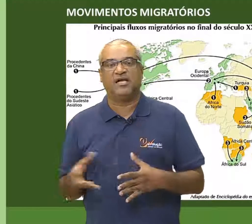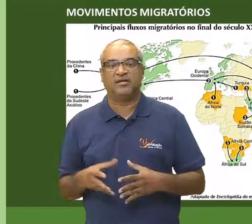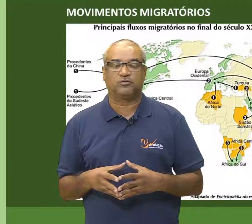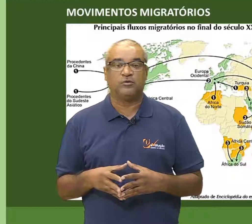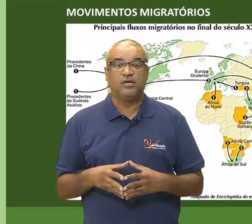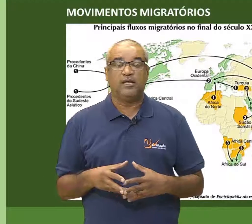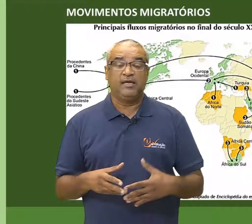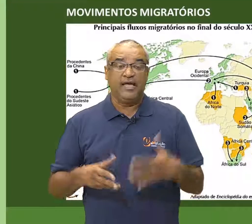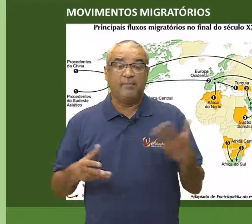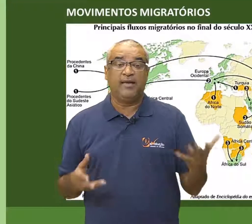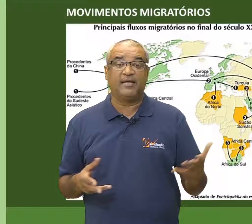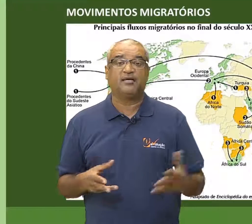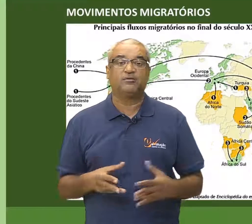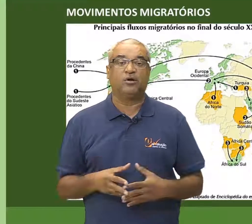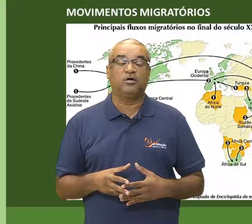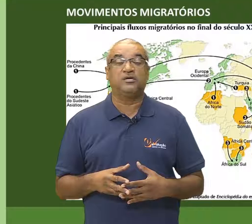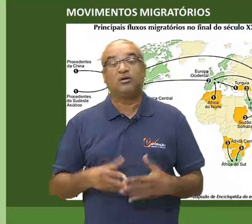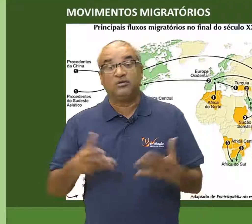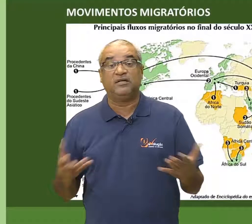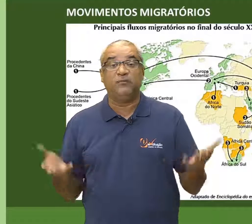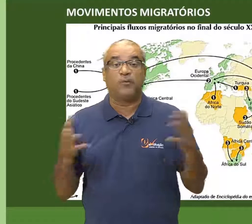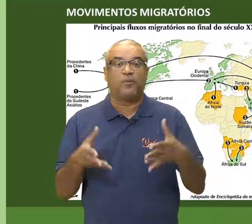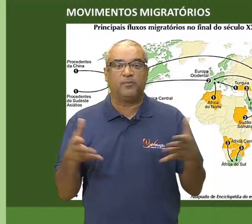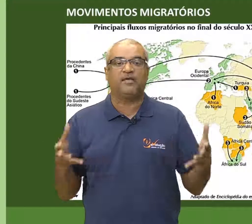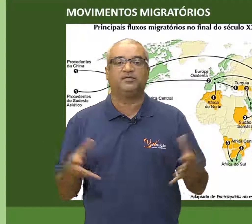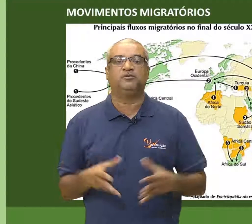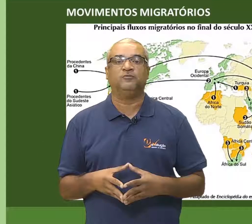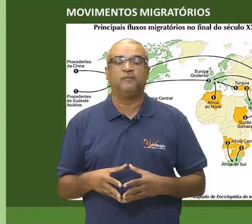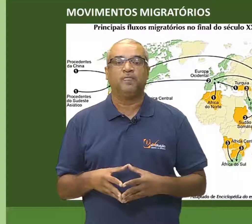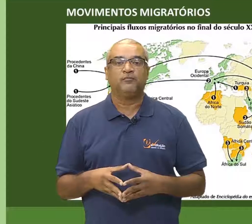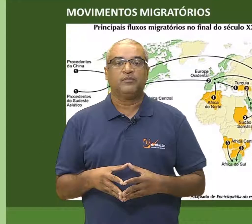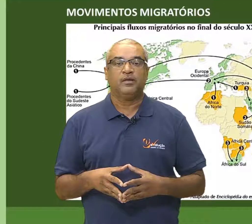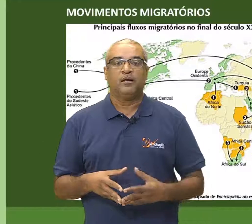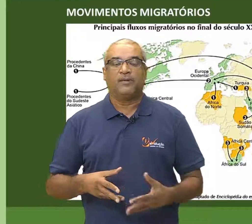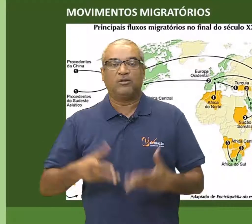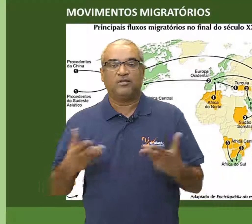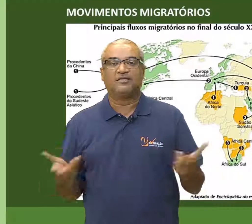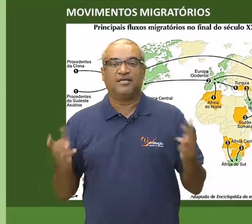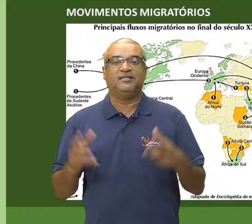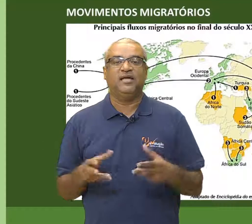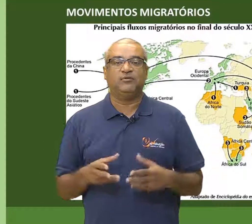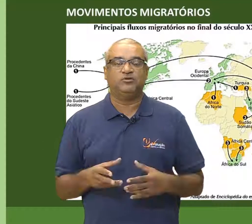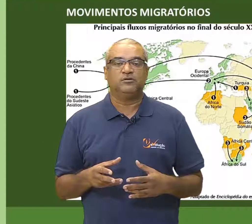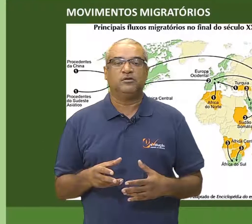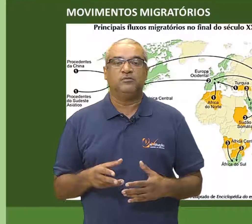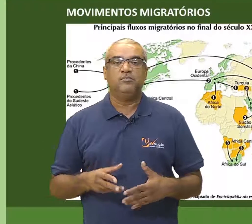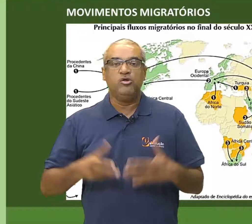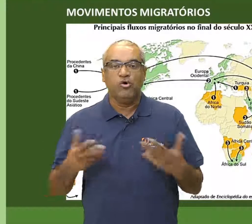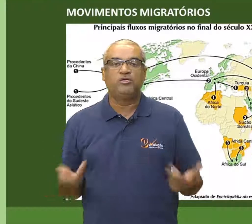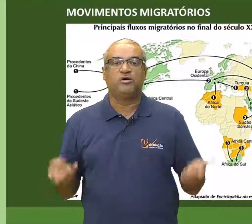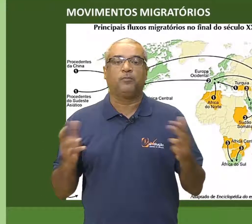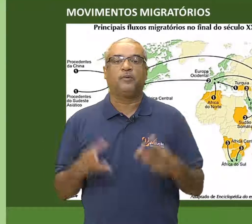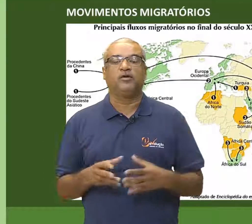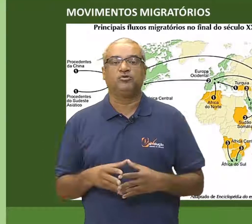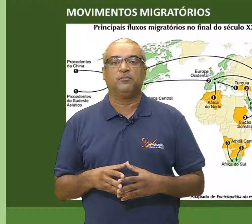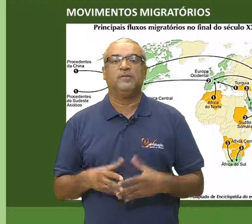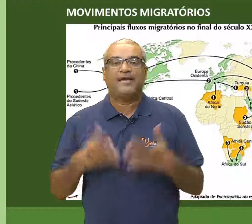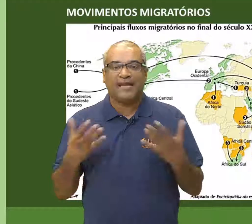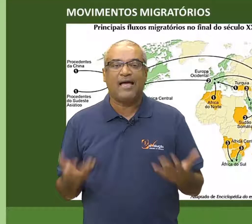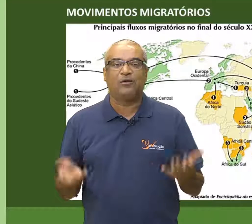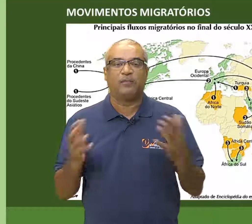continente asiático. E a América do Norte, inclusive o próprio Brasil. Para nós entendermos, milhões de